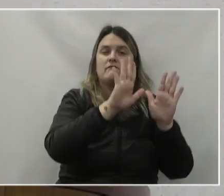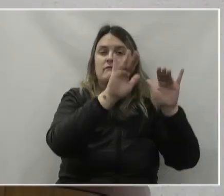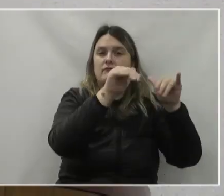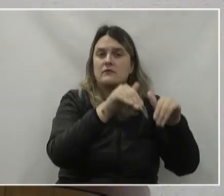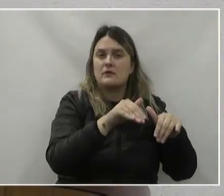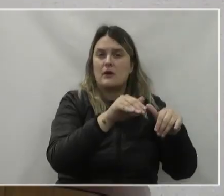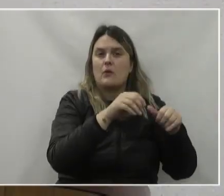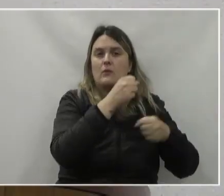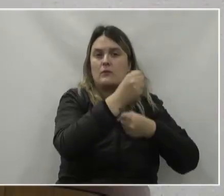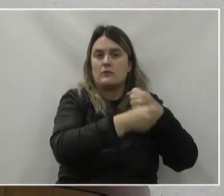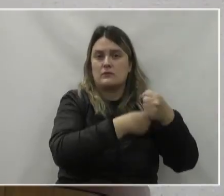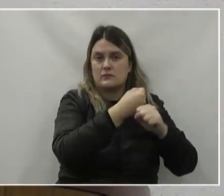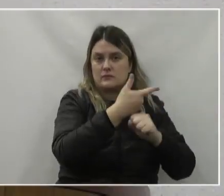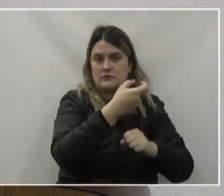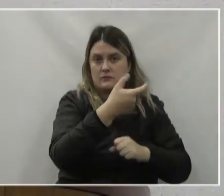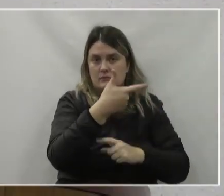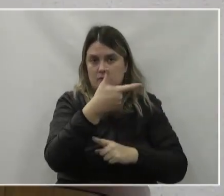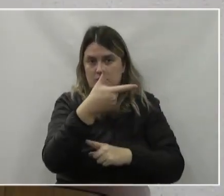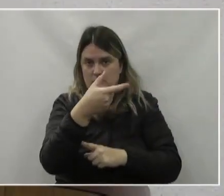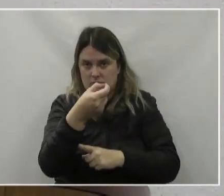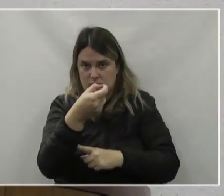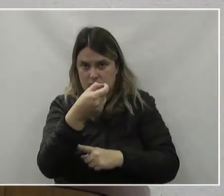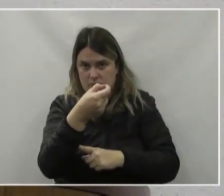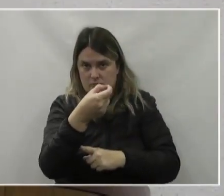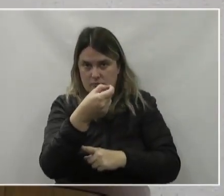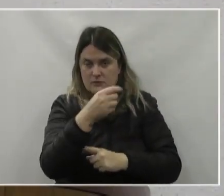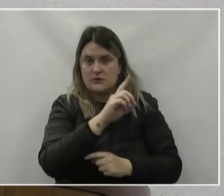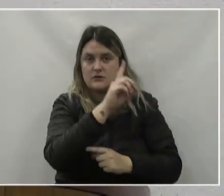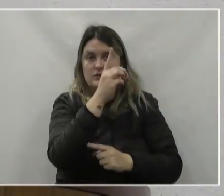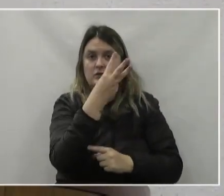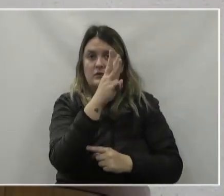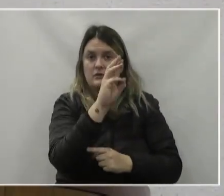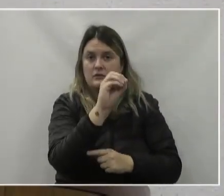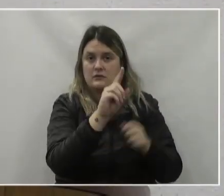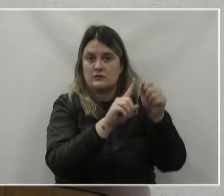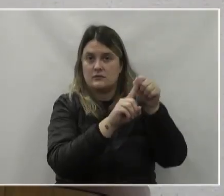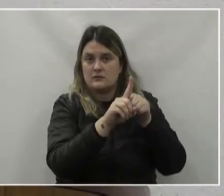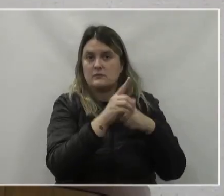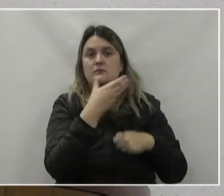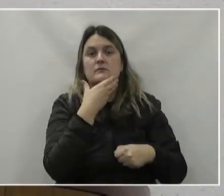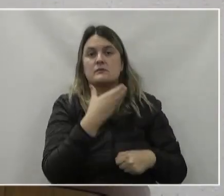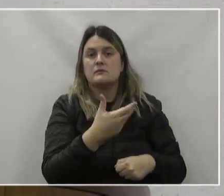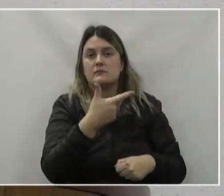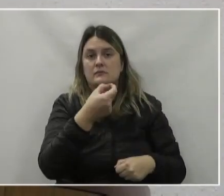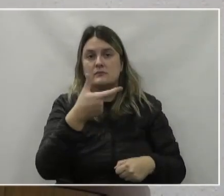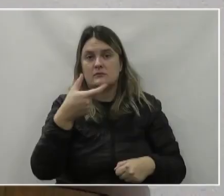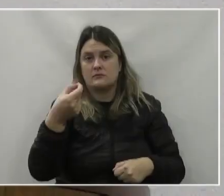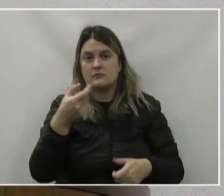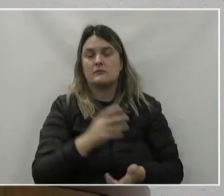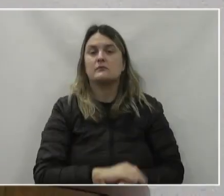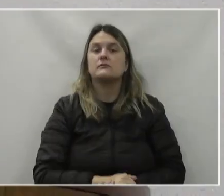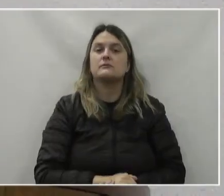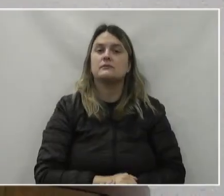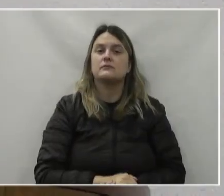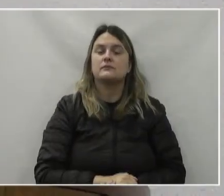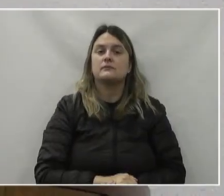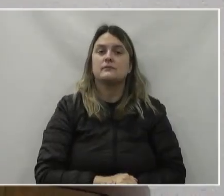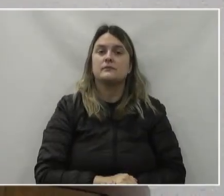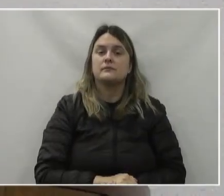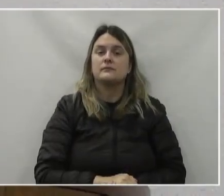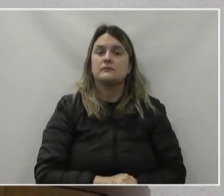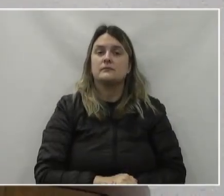de 2020, no dia 30 de dezembro de 2020.